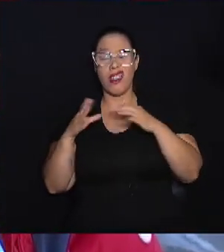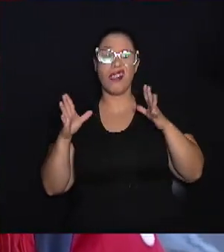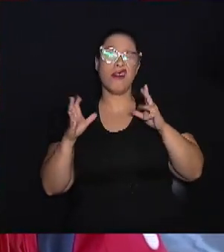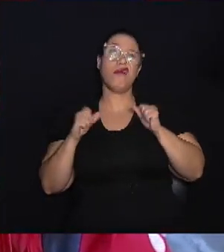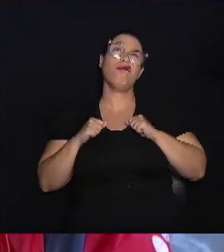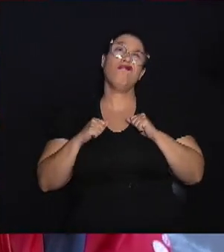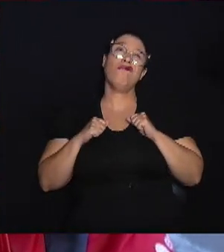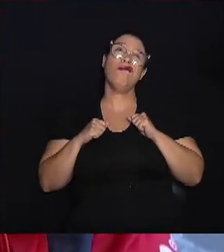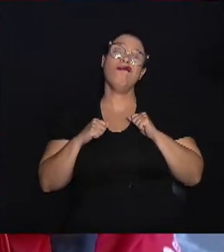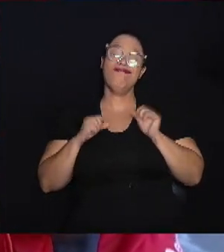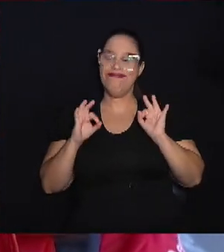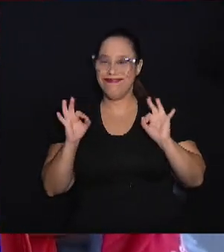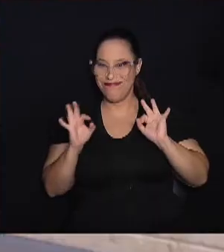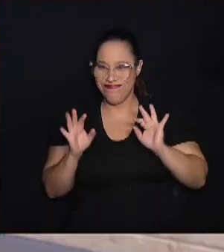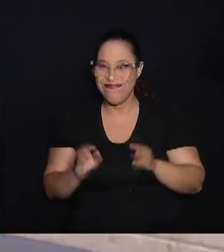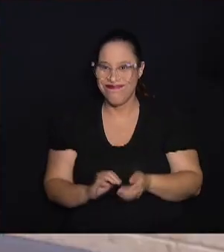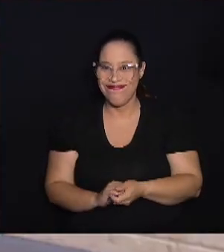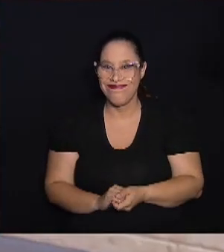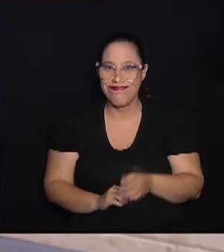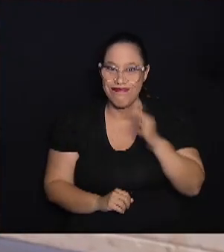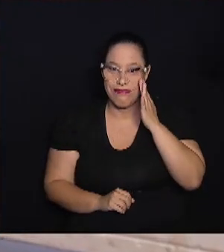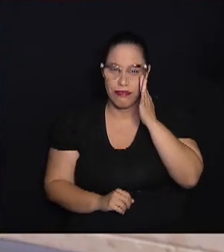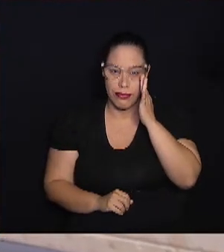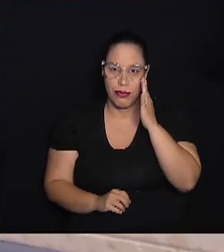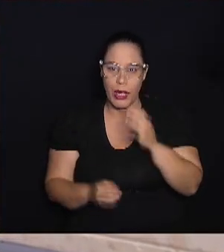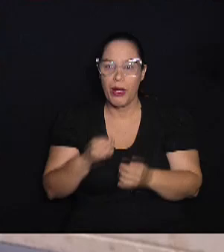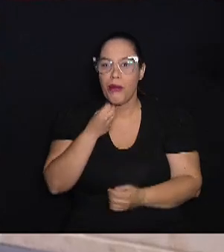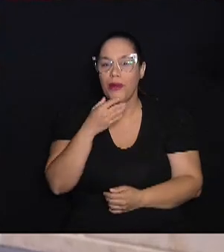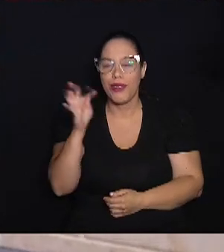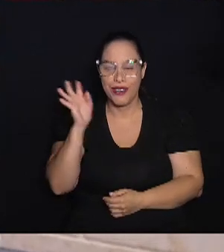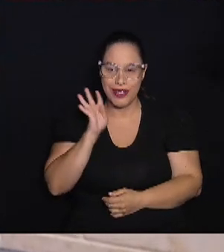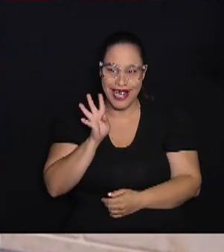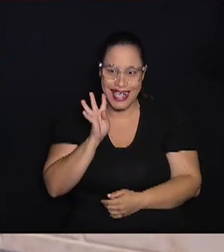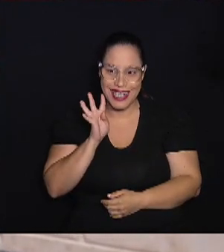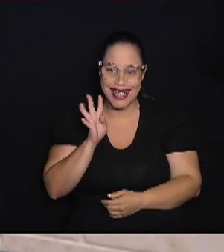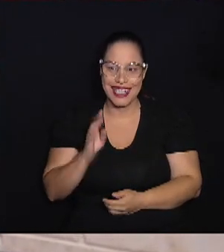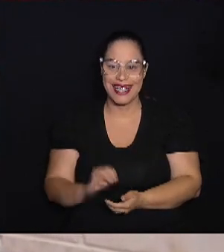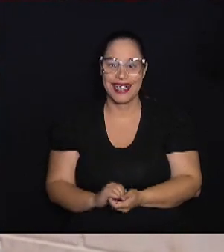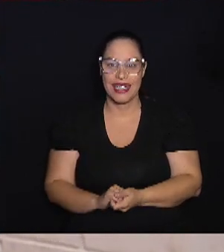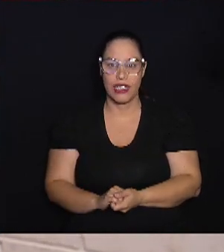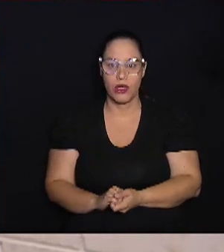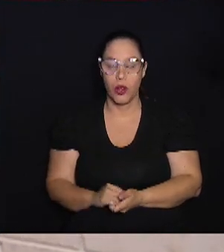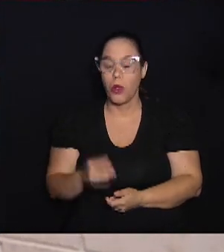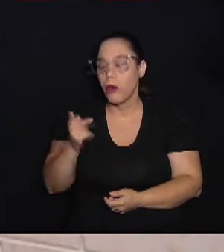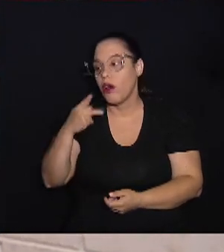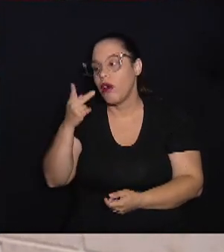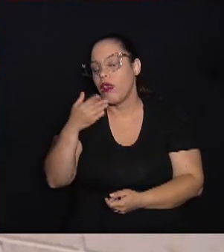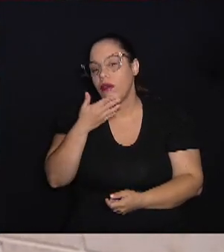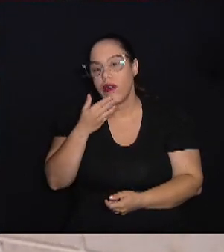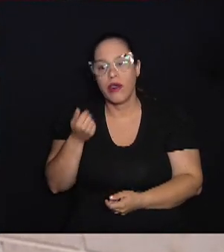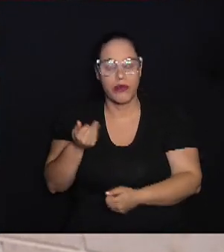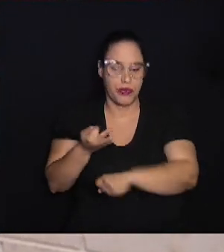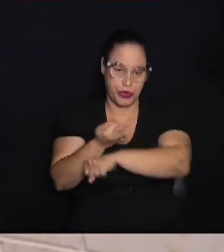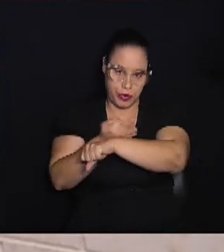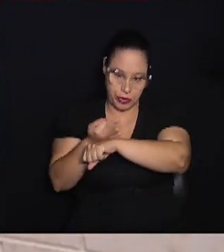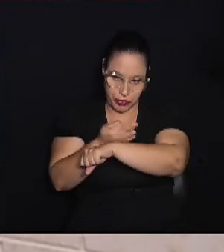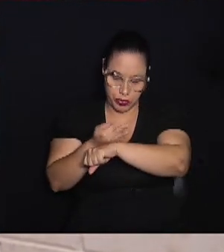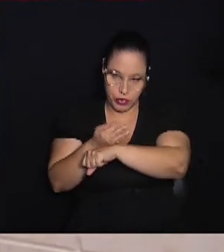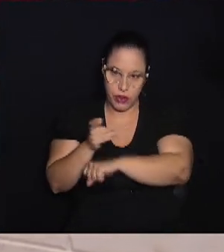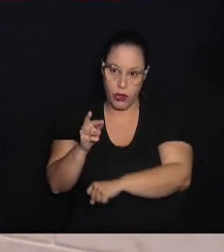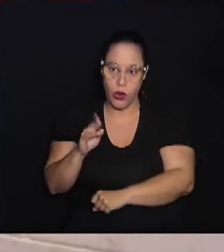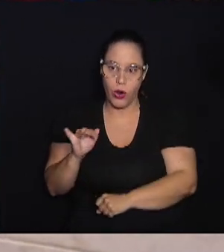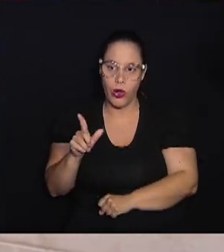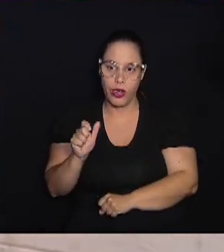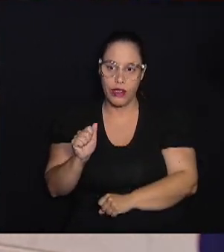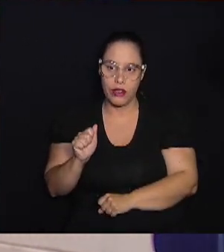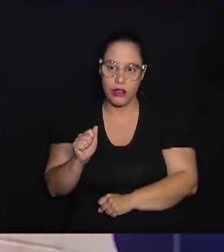É, realmente. Muito legal, né? E para falar um pouquinho melhor sobre a colônia e todas as atividades,